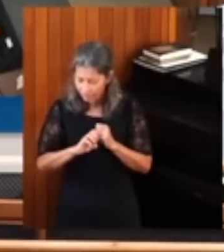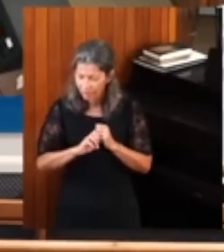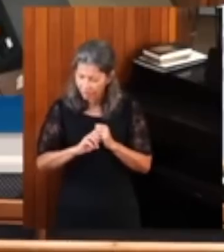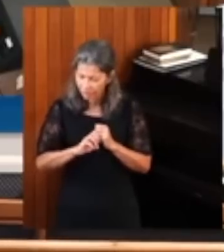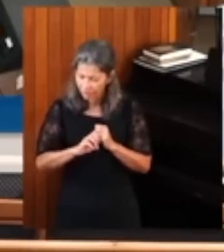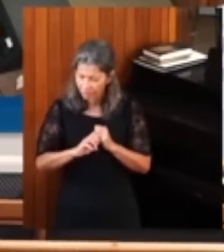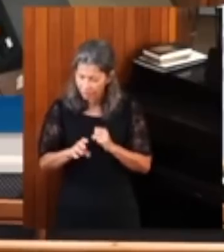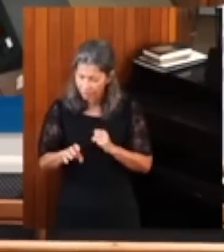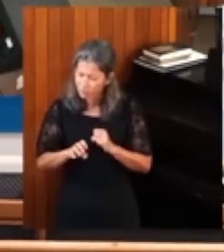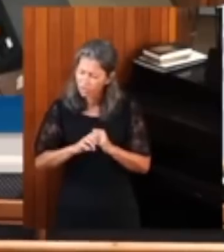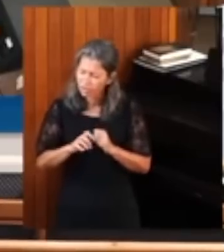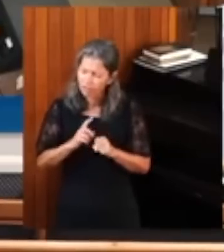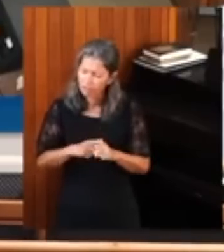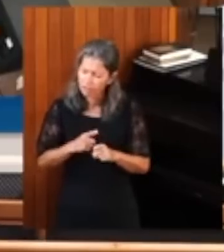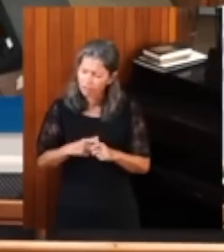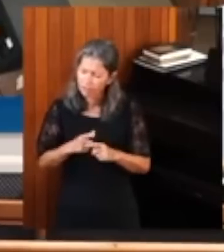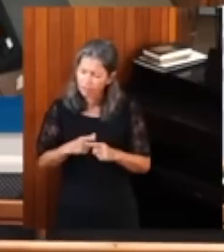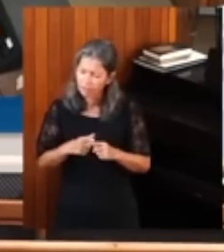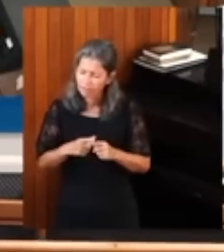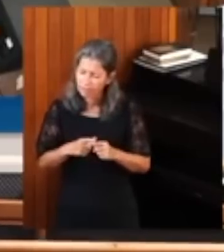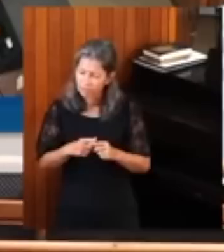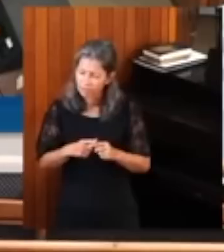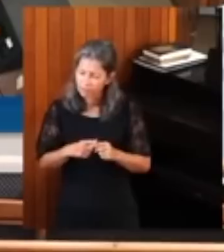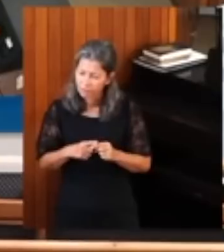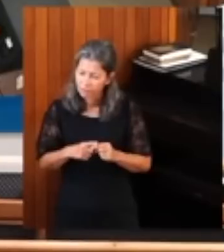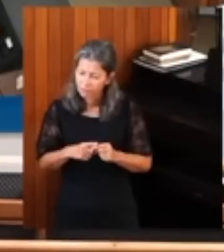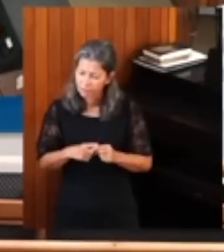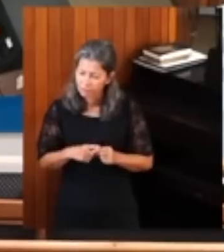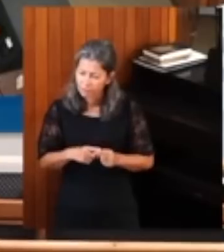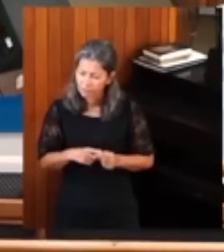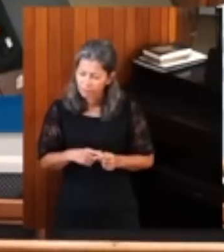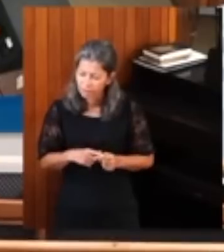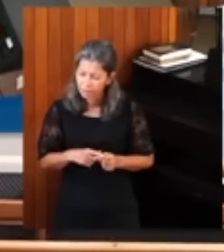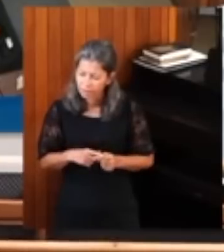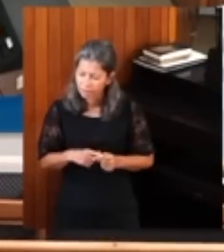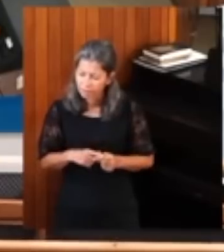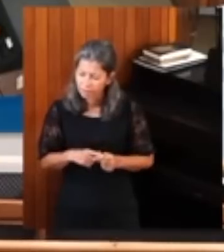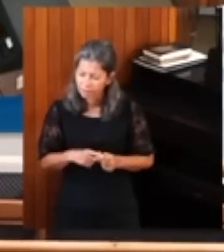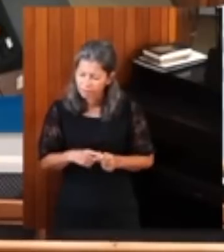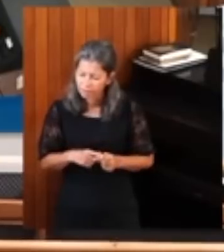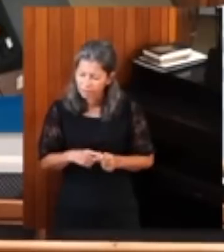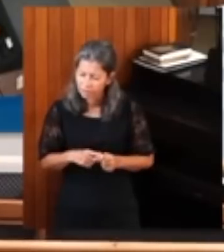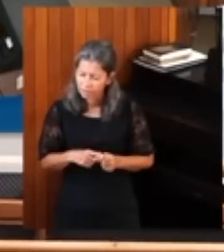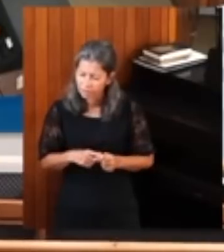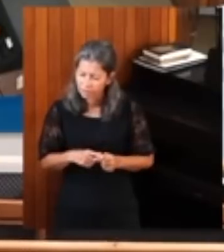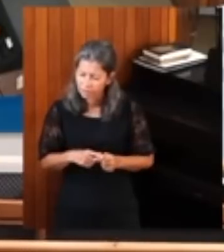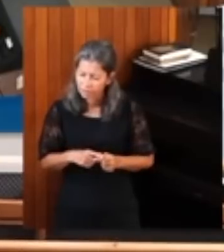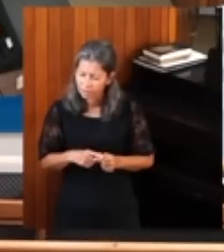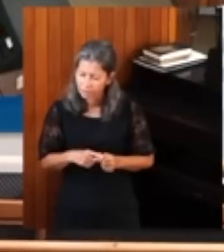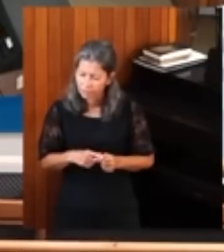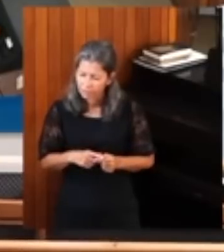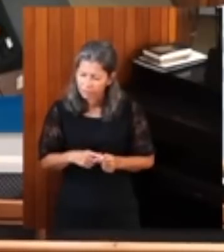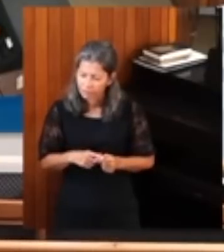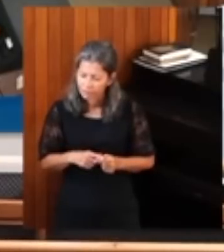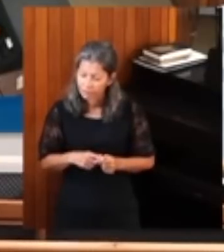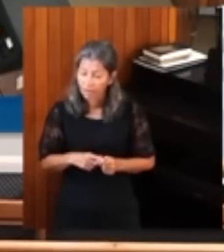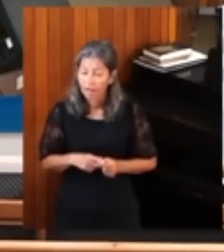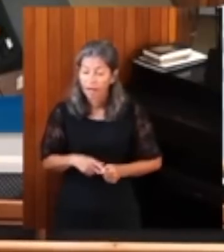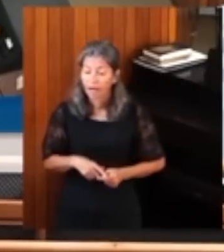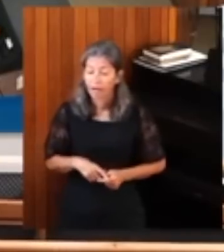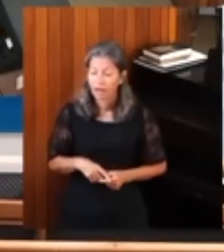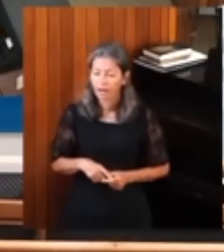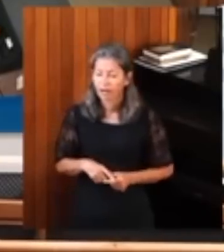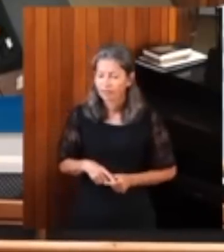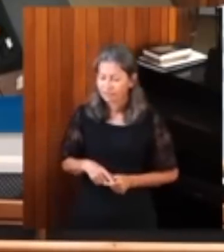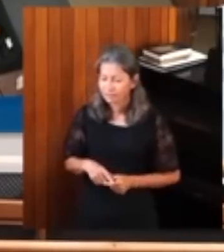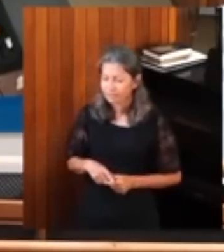marca da besta é o chip. A marca da besta é a vacina. E começa a inventar um monte de coisa. Desde os anos 90, quando eu me converti, até hoje, eu já